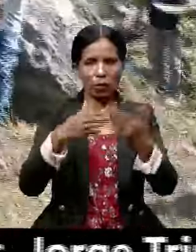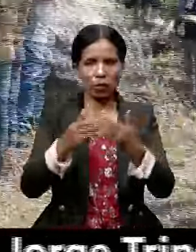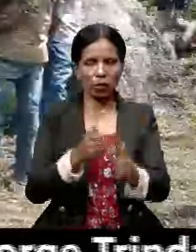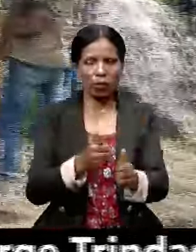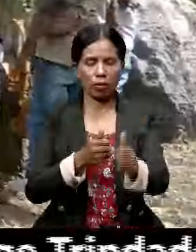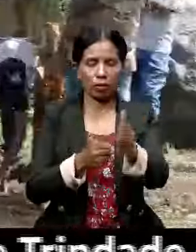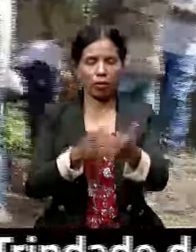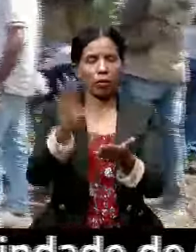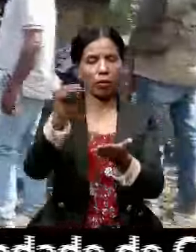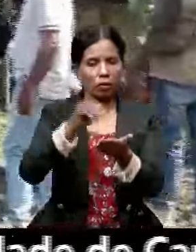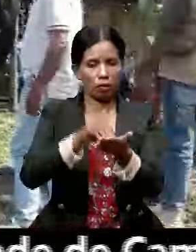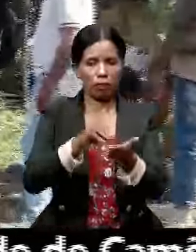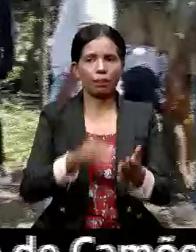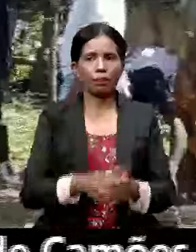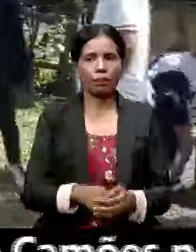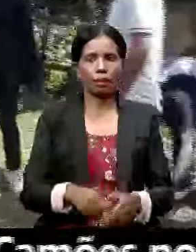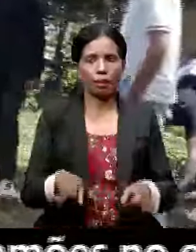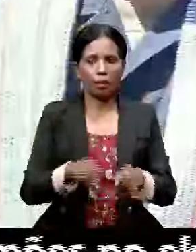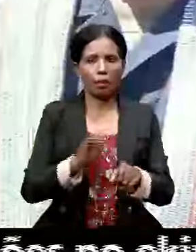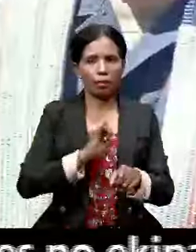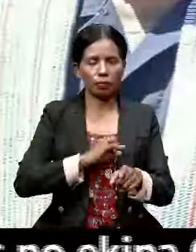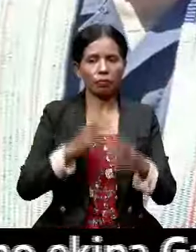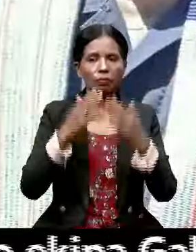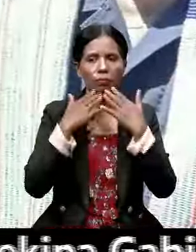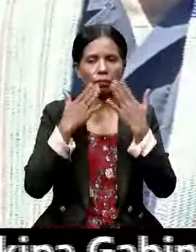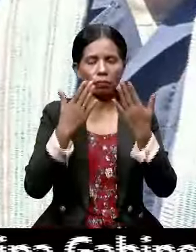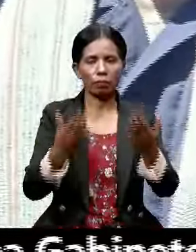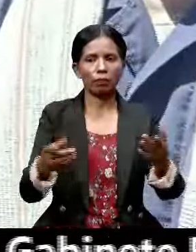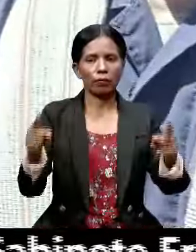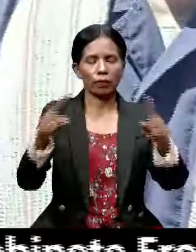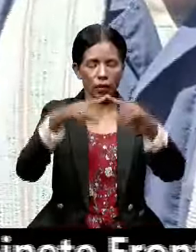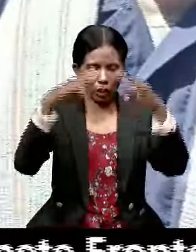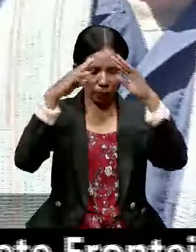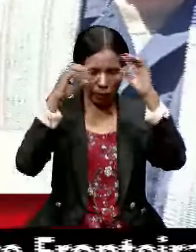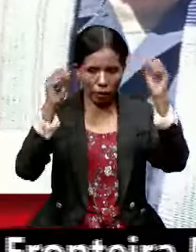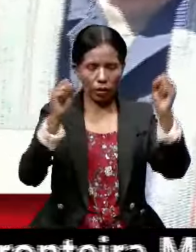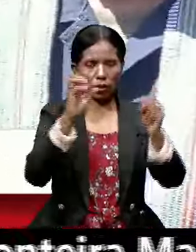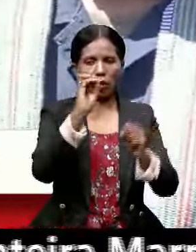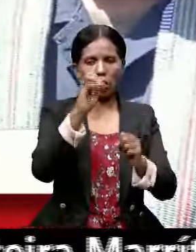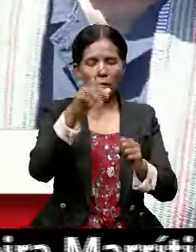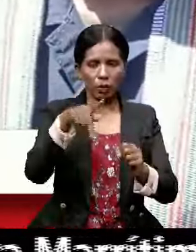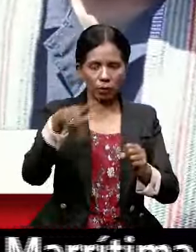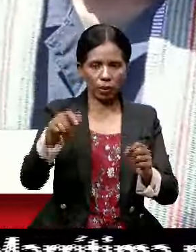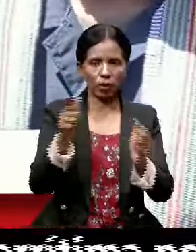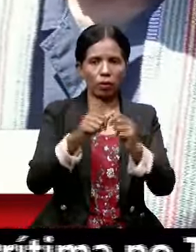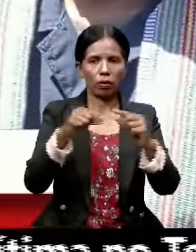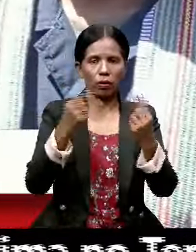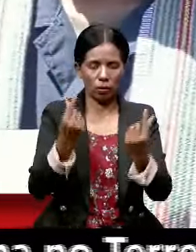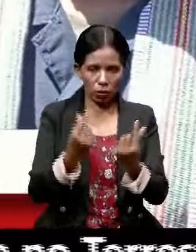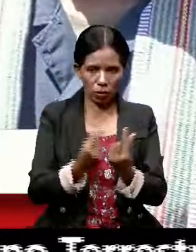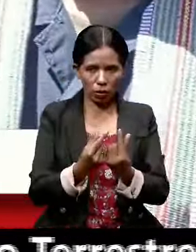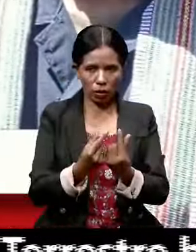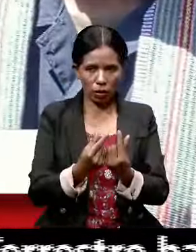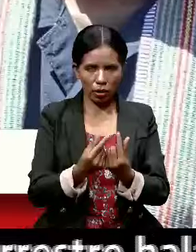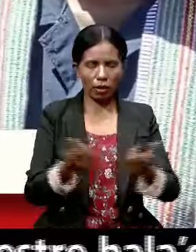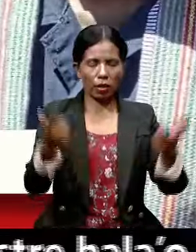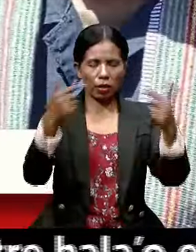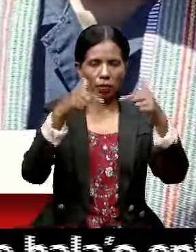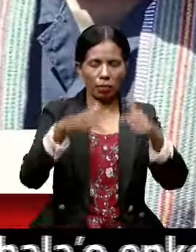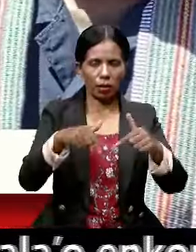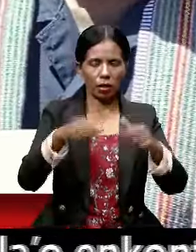tuir. A autoridade, halo agradece, ba presidente o PTT con equipa nebe mai